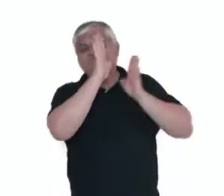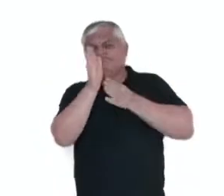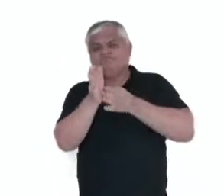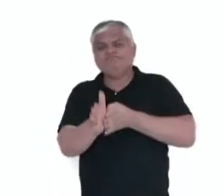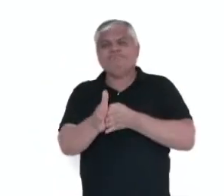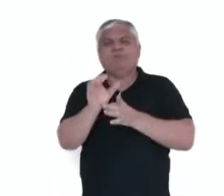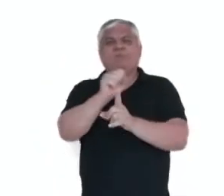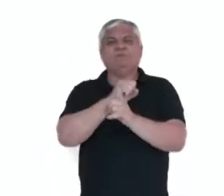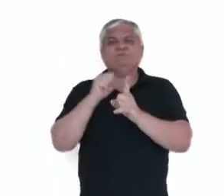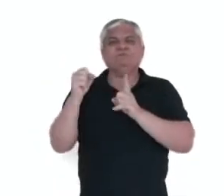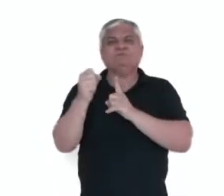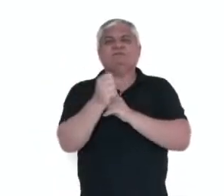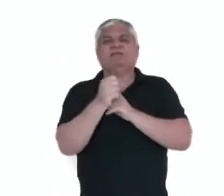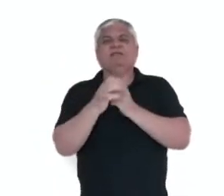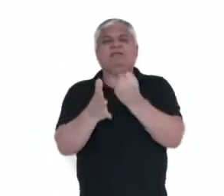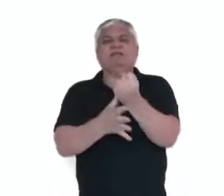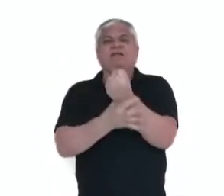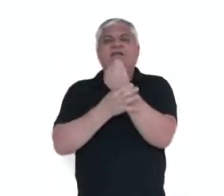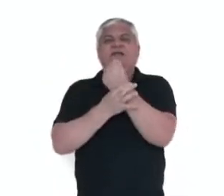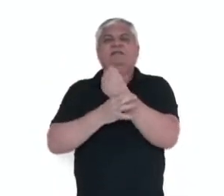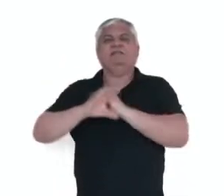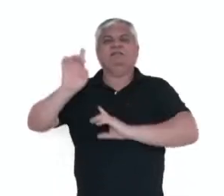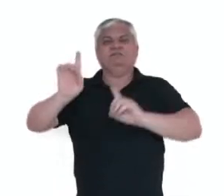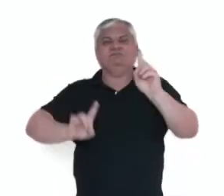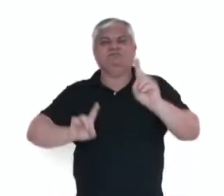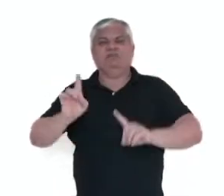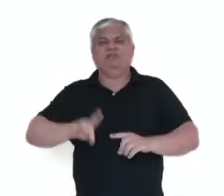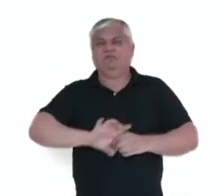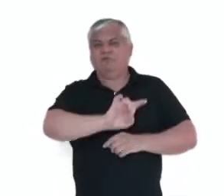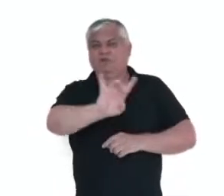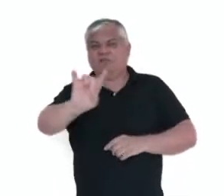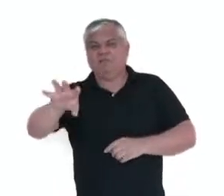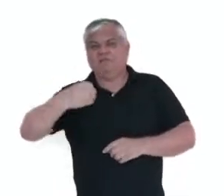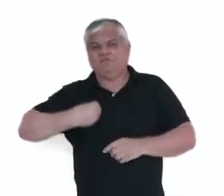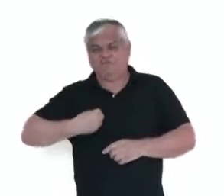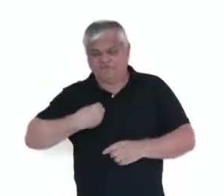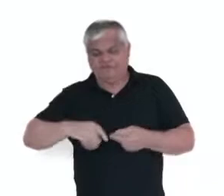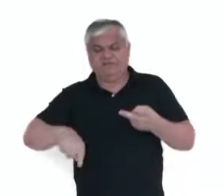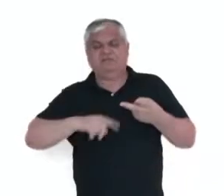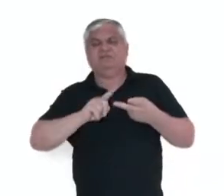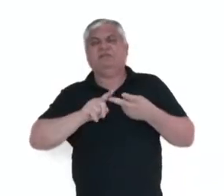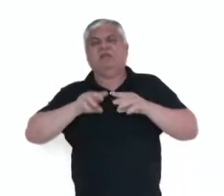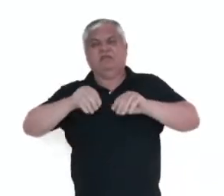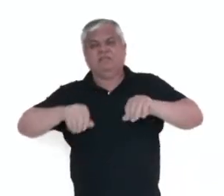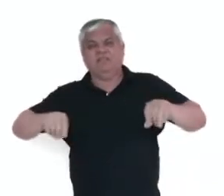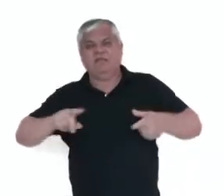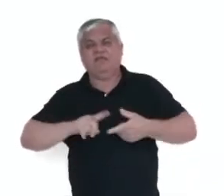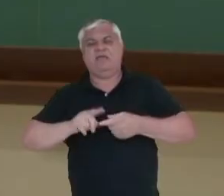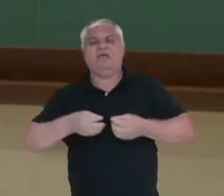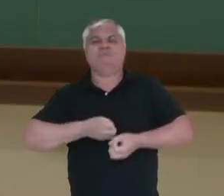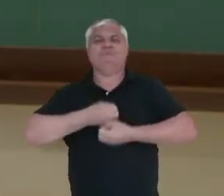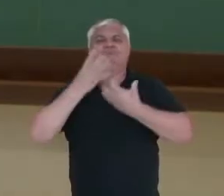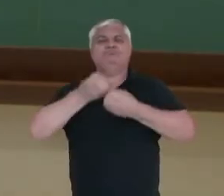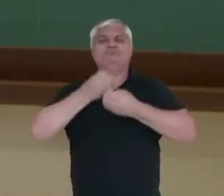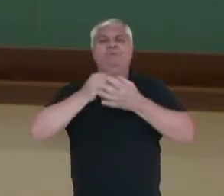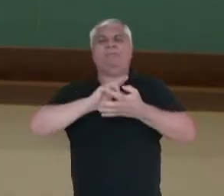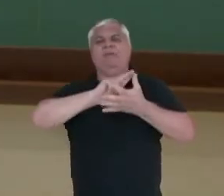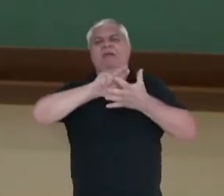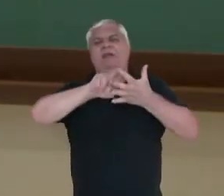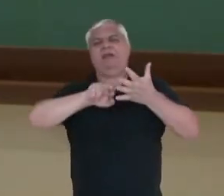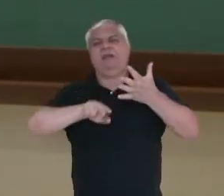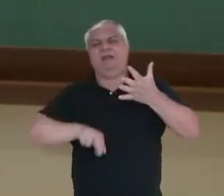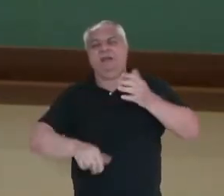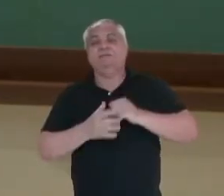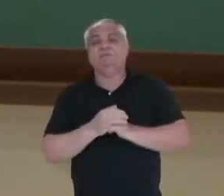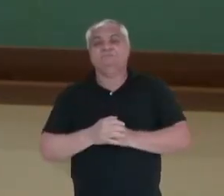lhes garanta os direitos individuais, como o direito à vida, à propriedade, à expressão e etc. Quem vai falar muito sobre